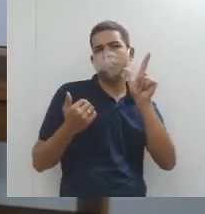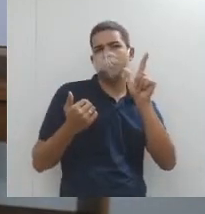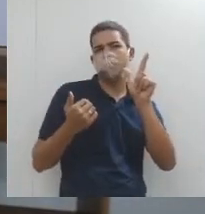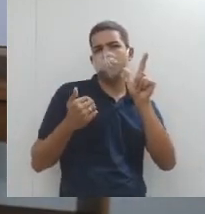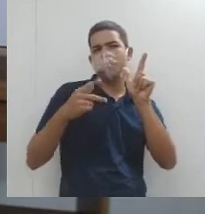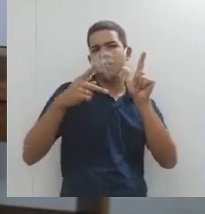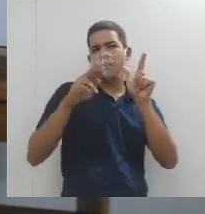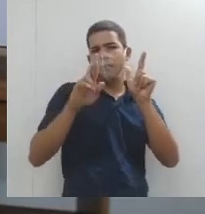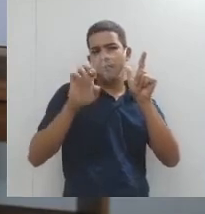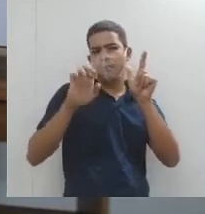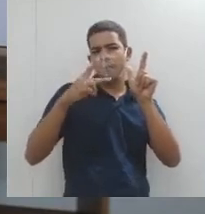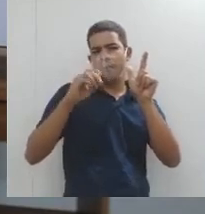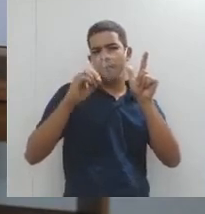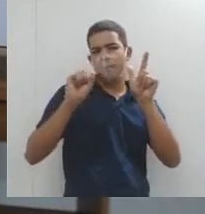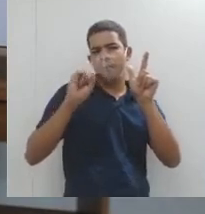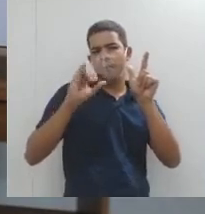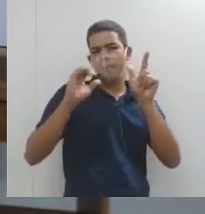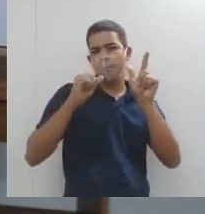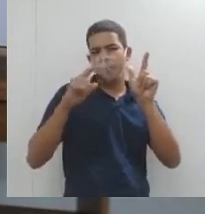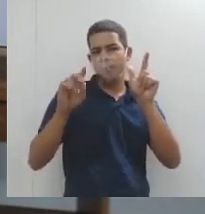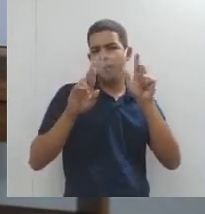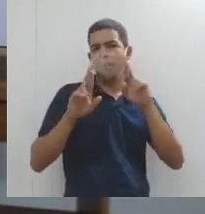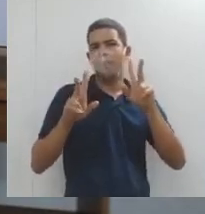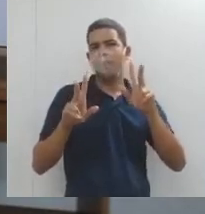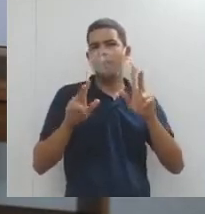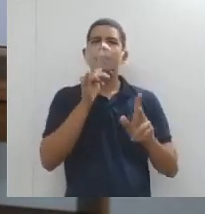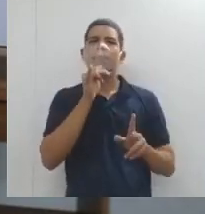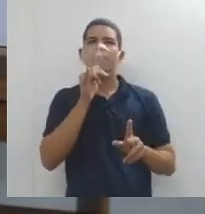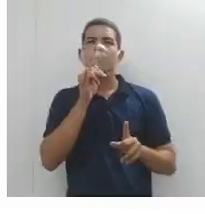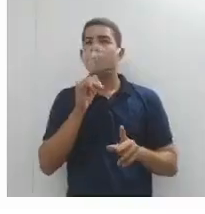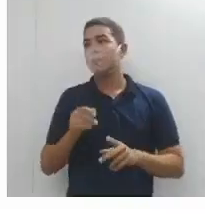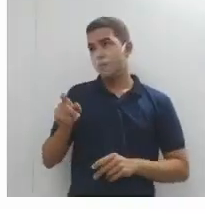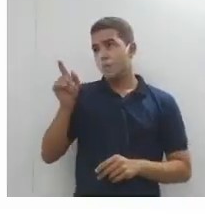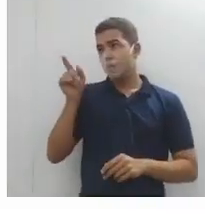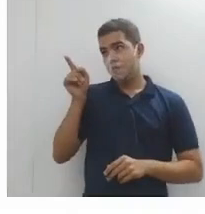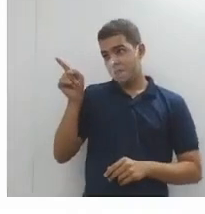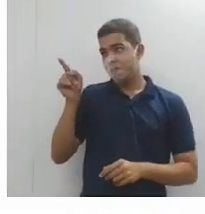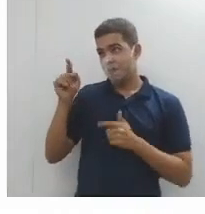preposição diferente. Por exemplo, você está rindo de mim?